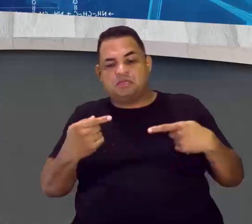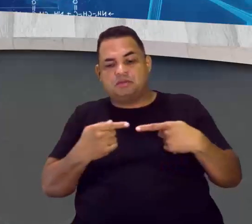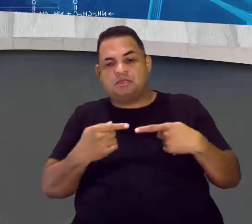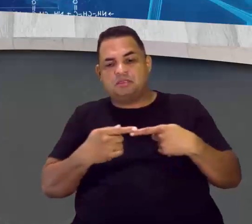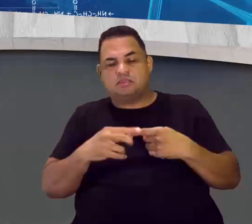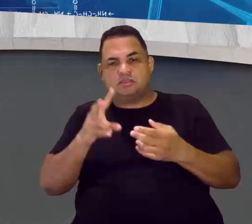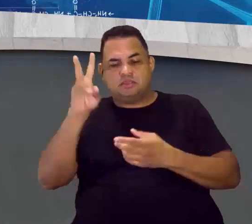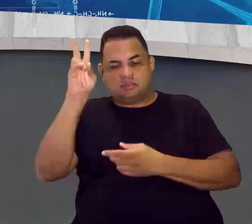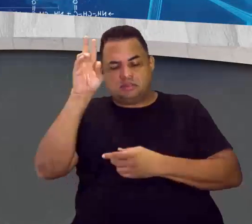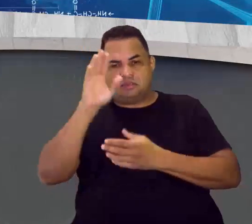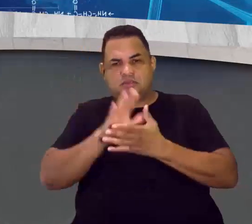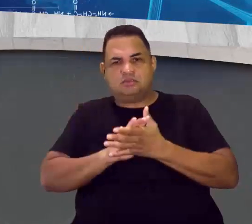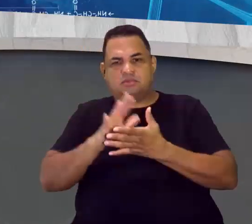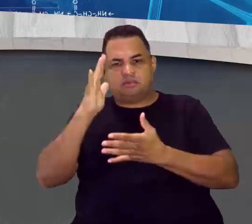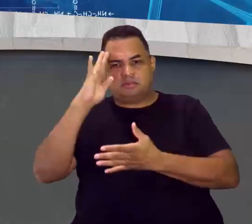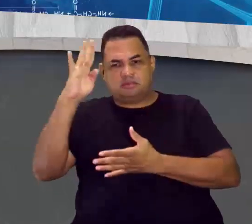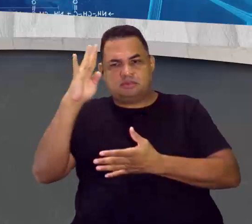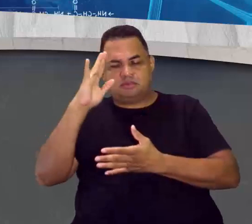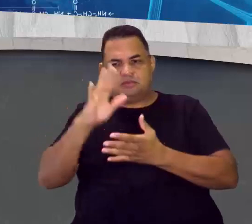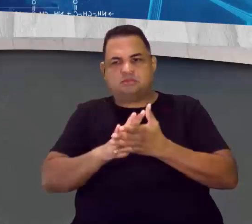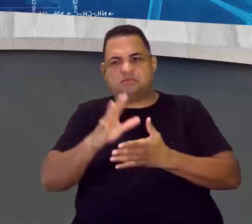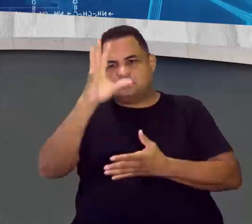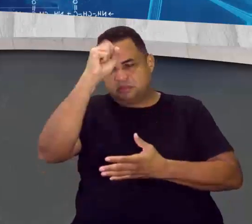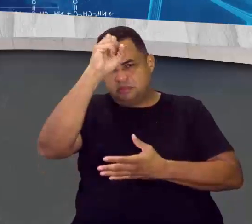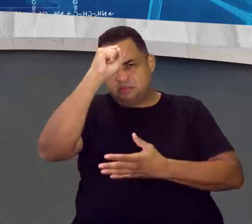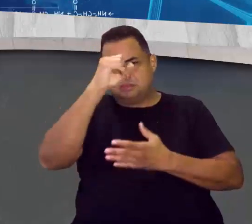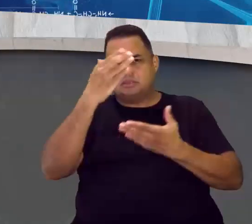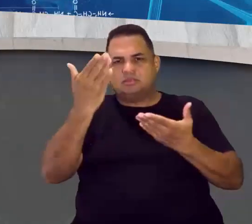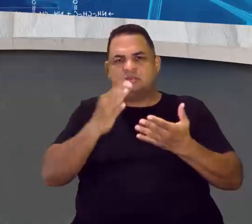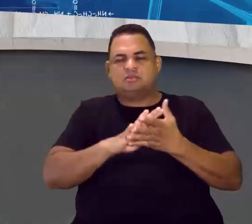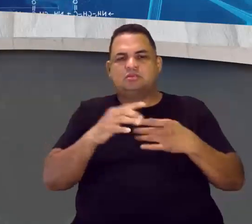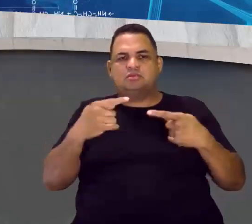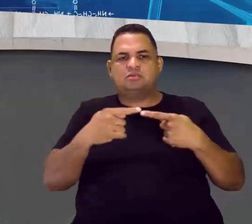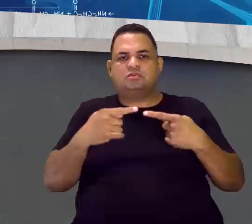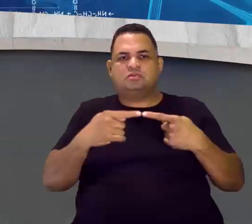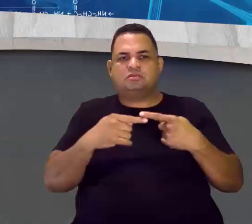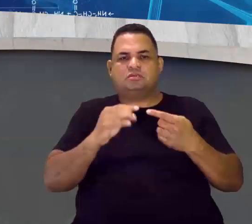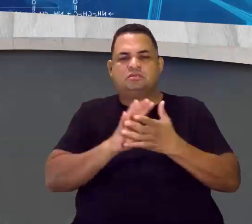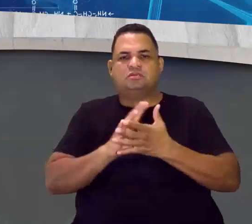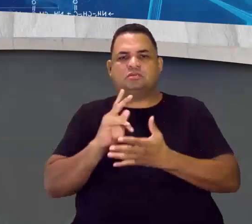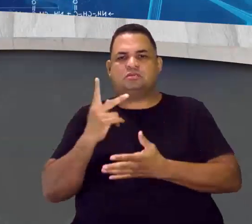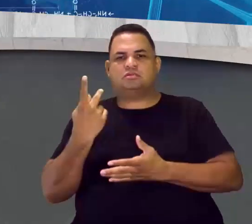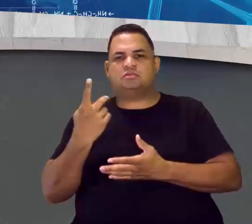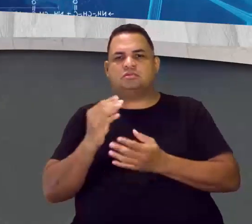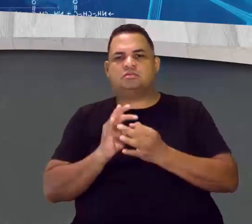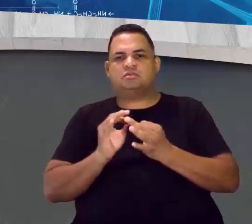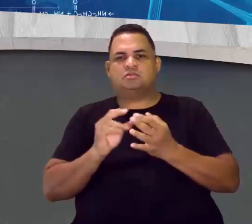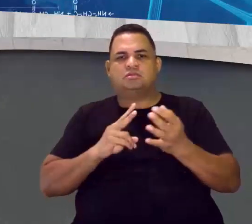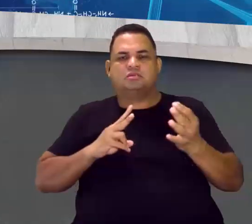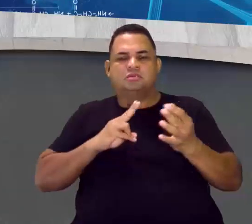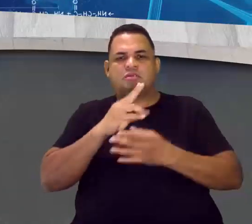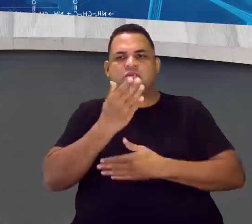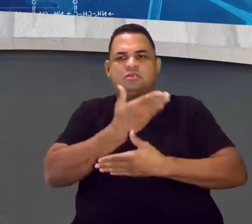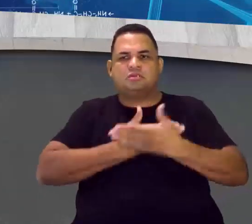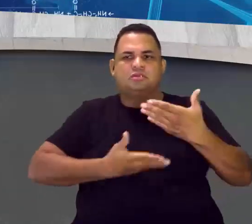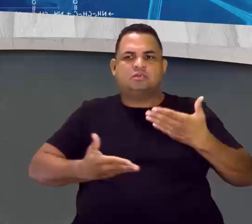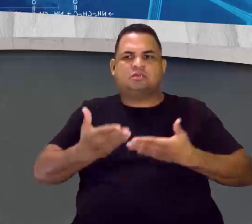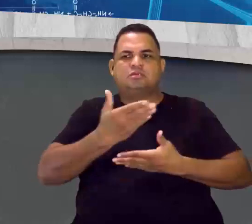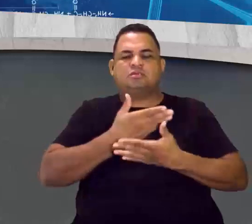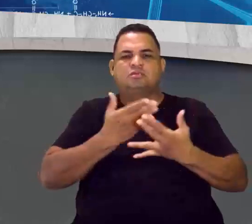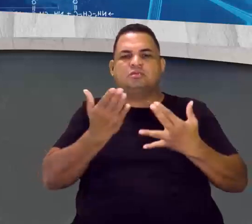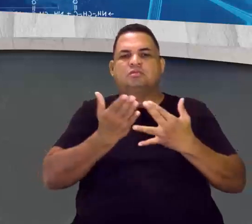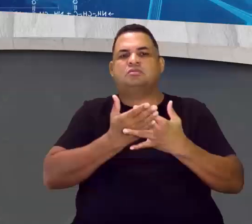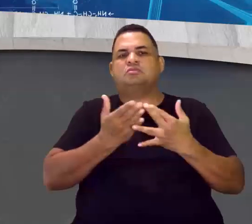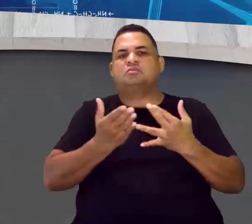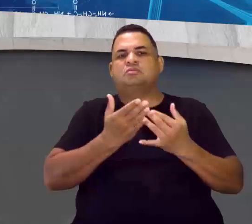você acabou de aprender sobre ligação de hidrogênio, força de interação molecular. Não foi isso